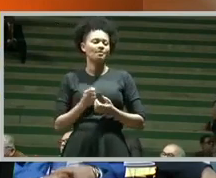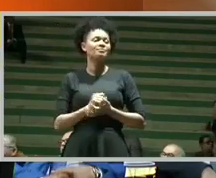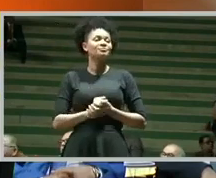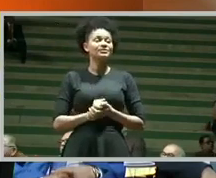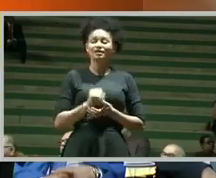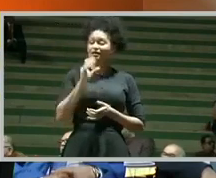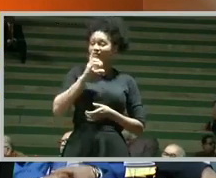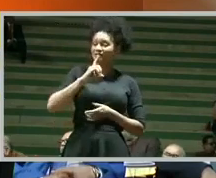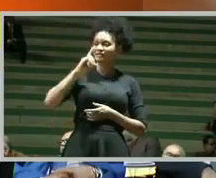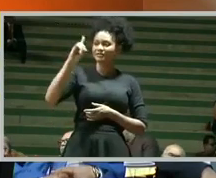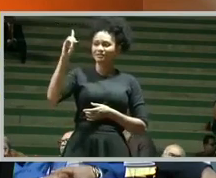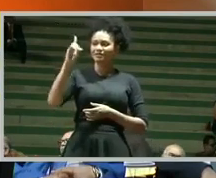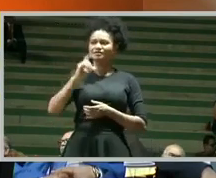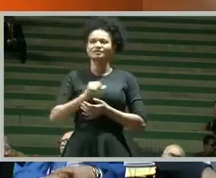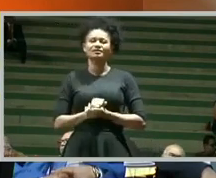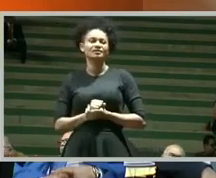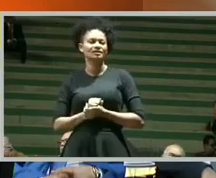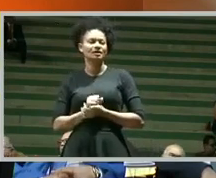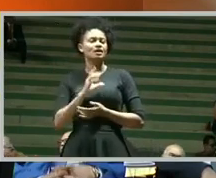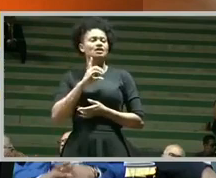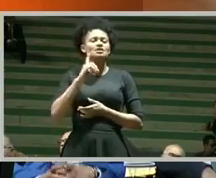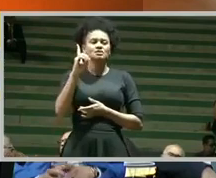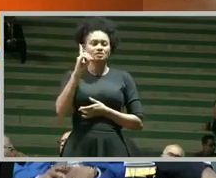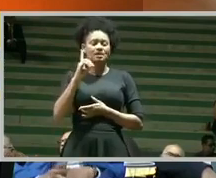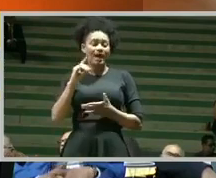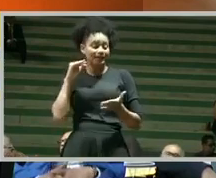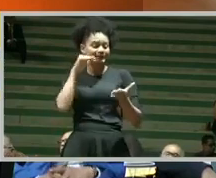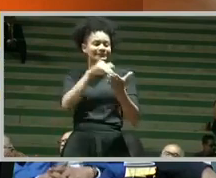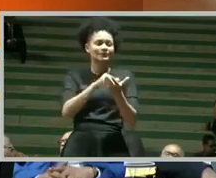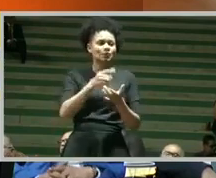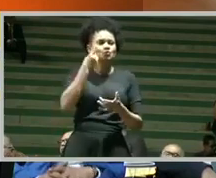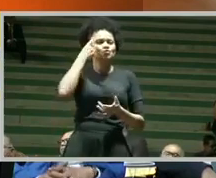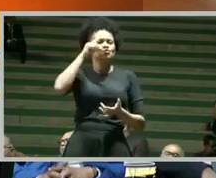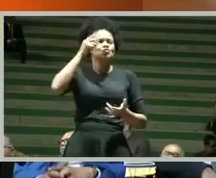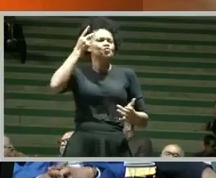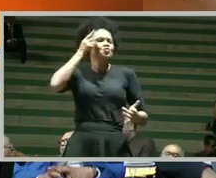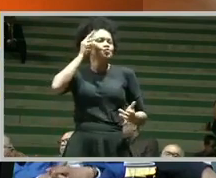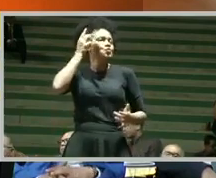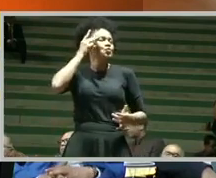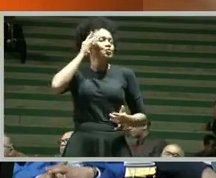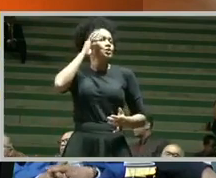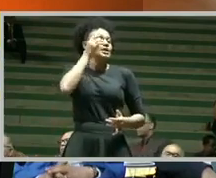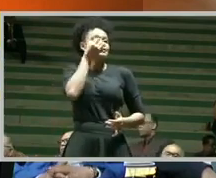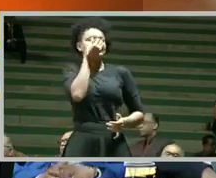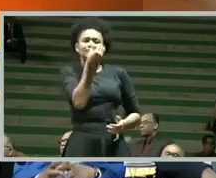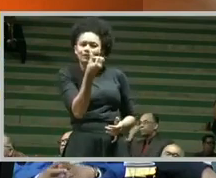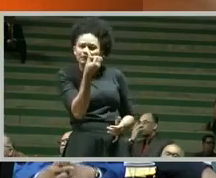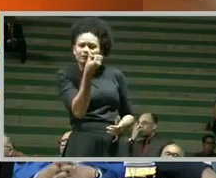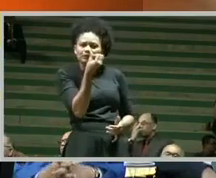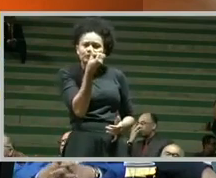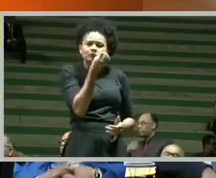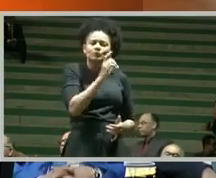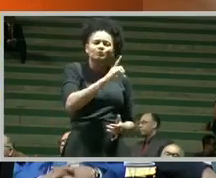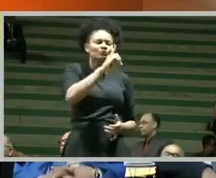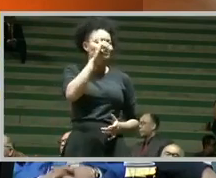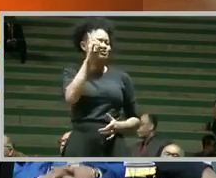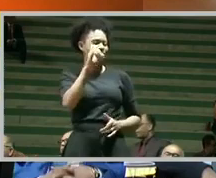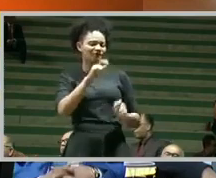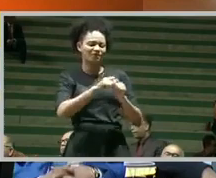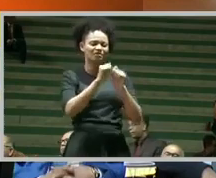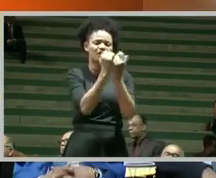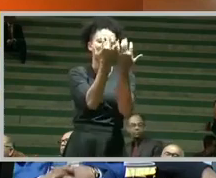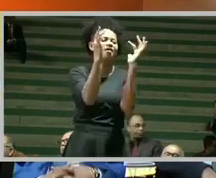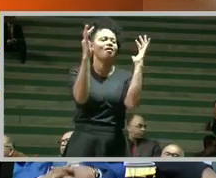Deus cria até o sexto dia. No sexto dia, quando Ele já tinha criado toda a